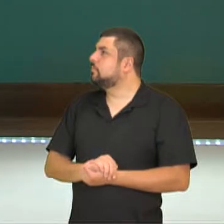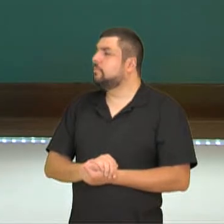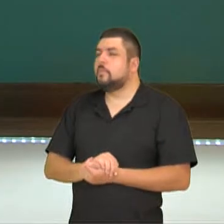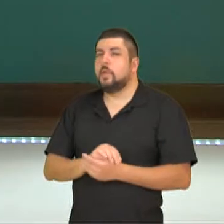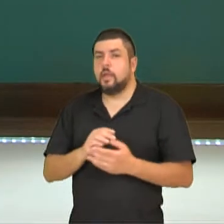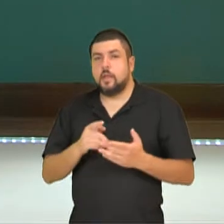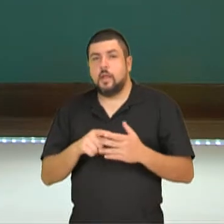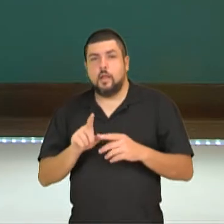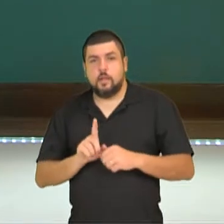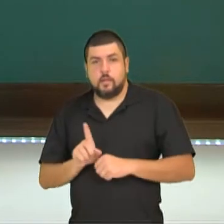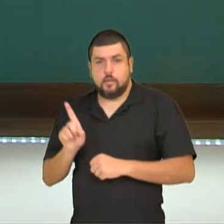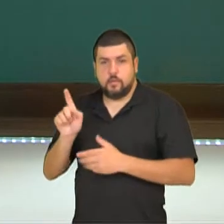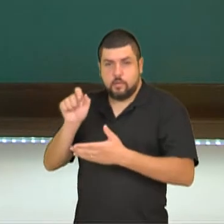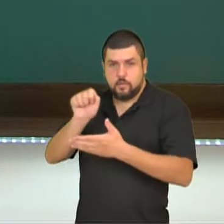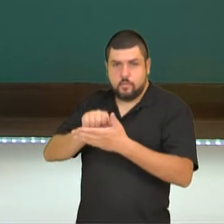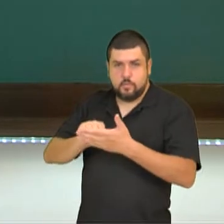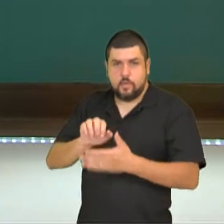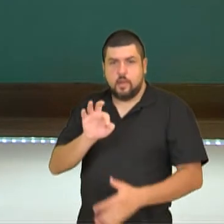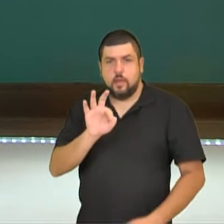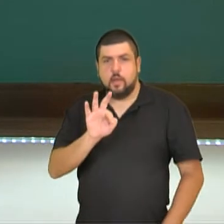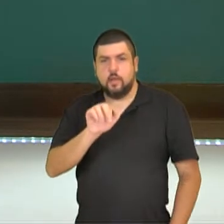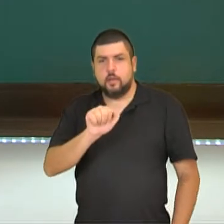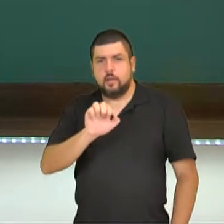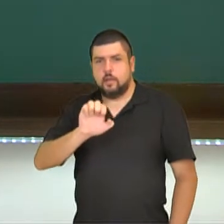é tarea. Está?